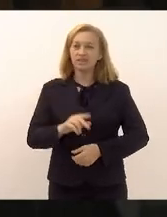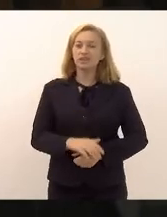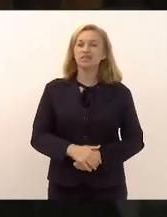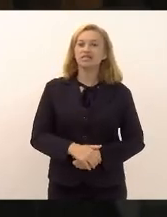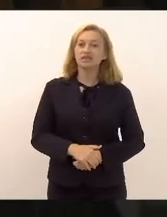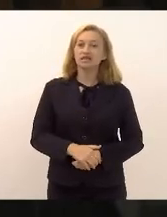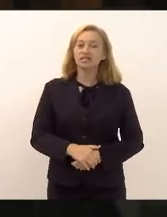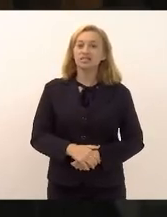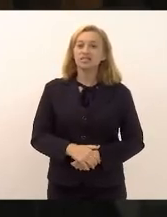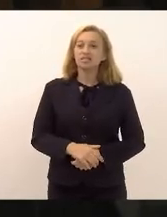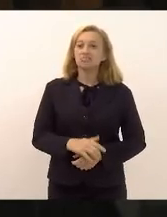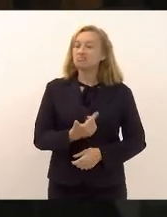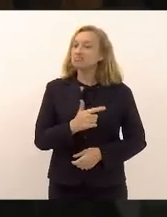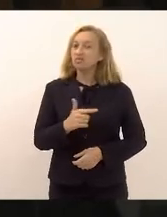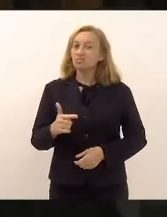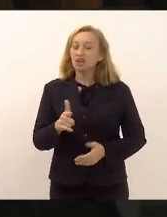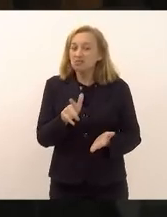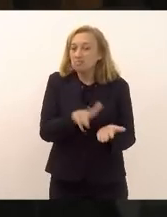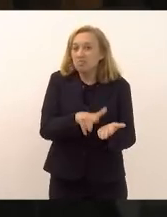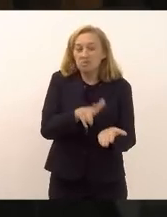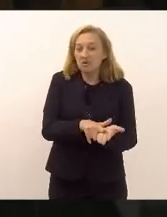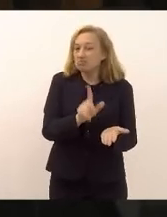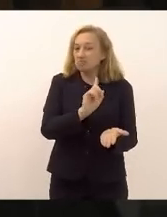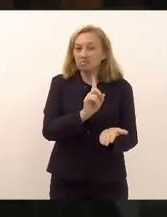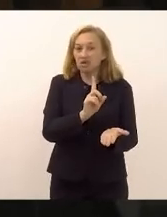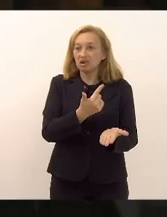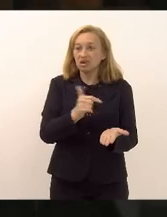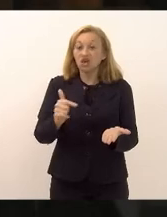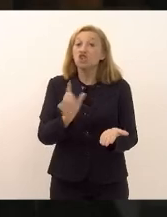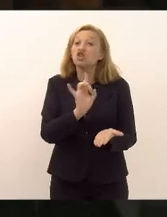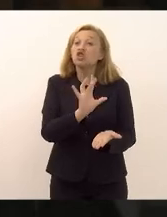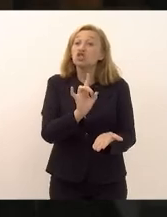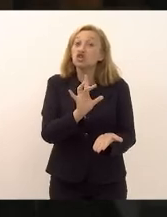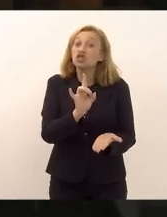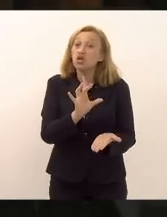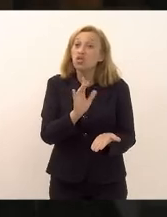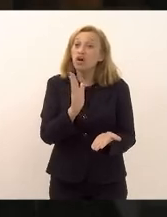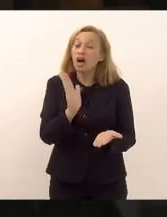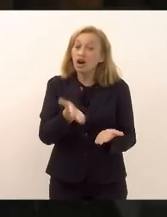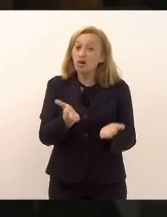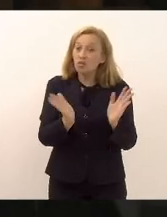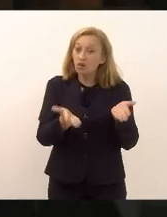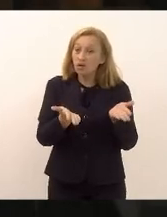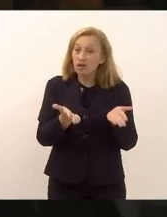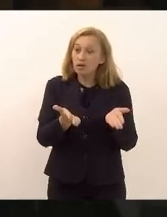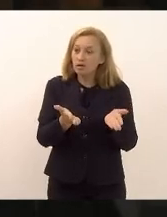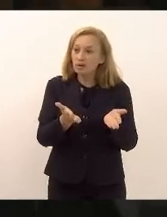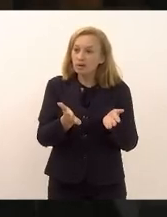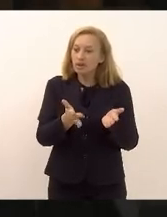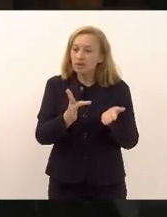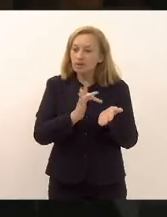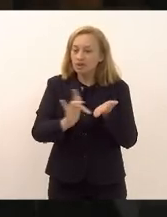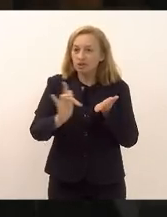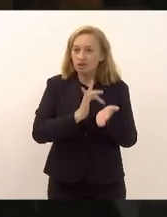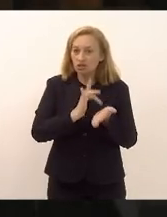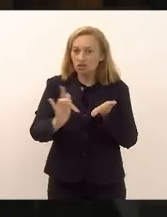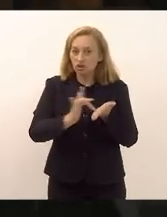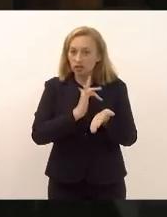não existe mais em papel, ela só ocorre em meio magnético. E não há